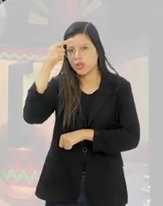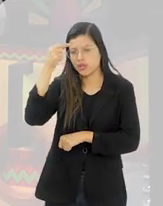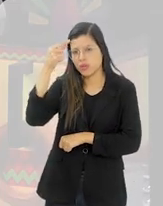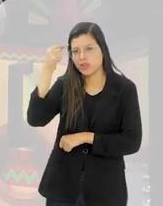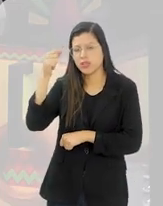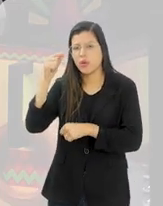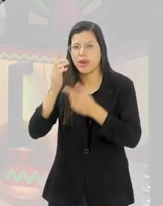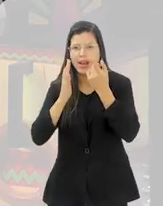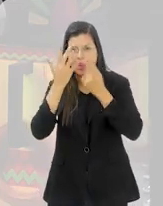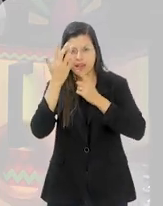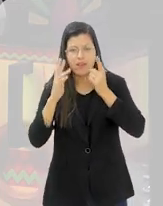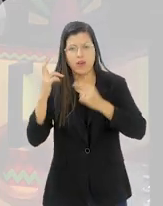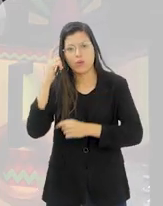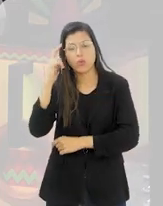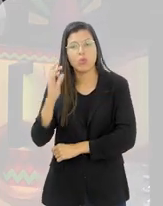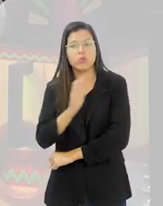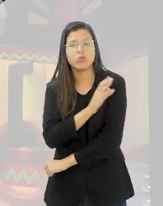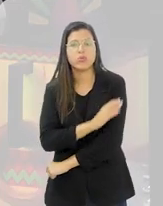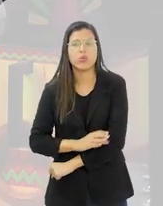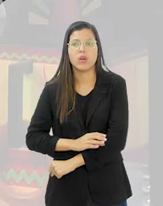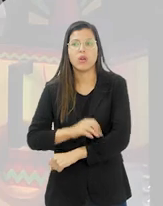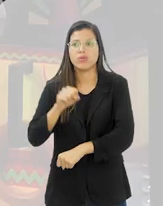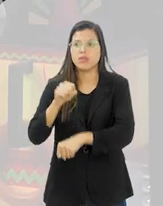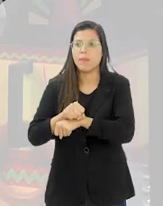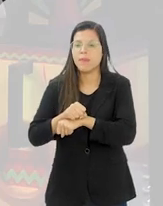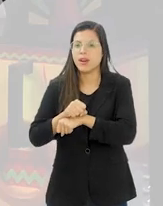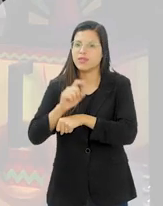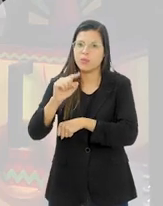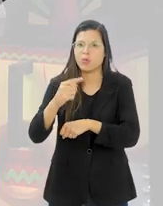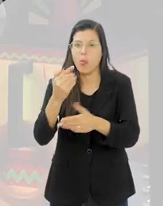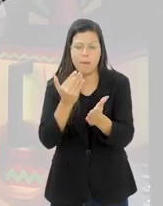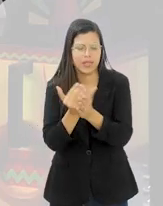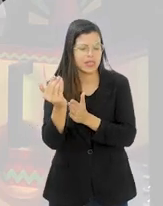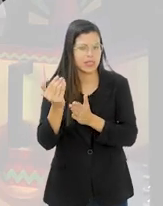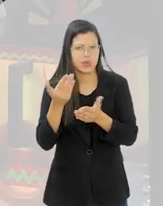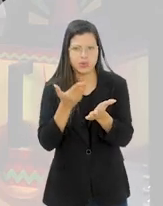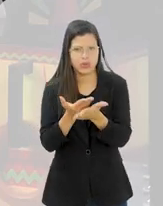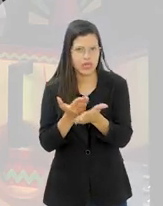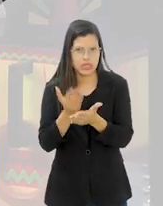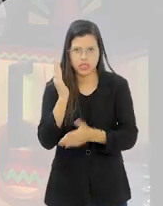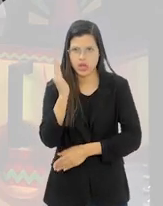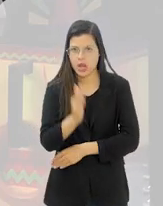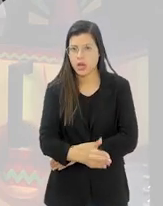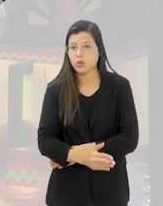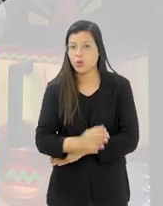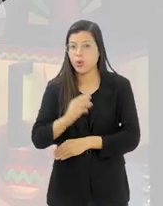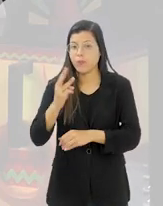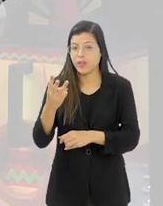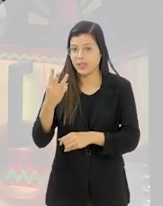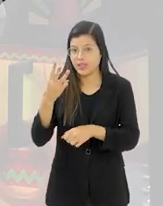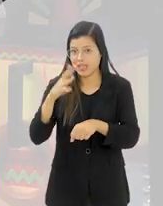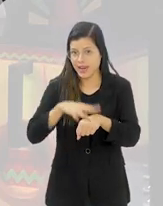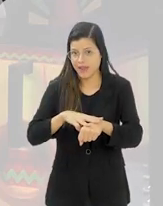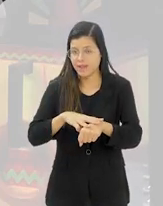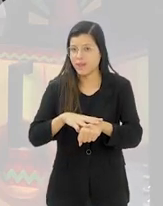carnaval e cultura, porque aí eu estava parado muito tempo sem estudar e eu engrenei direto. E aí já na terceira edição, que era temática, eu esqueci